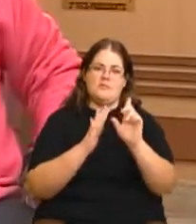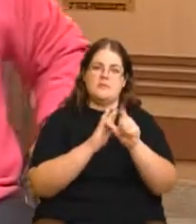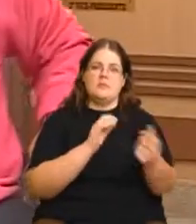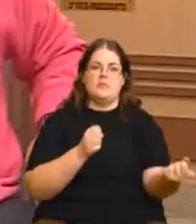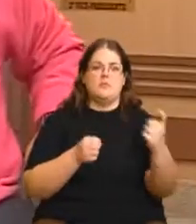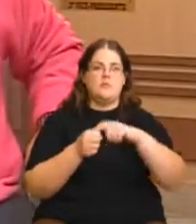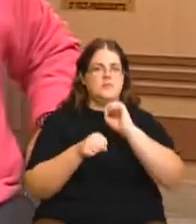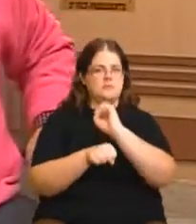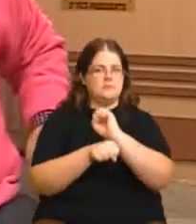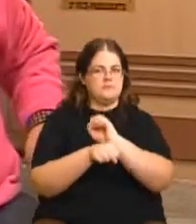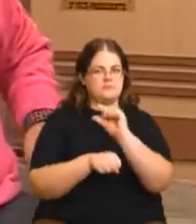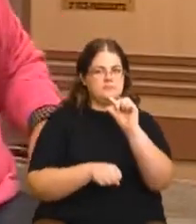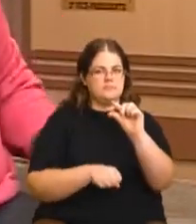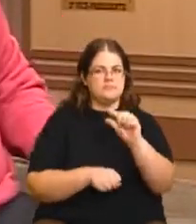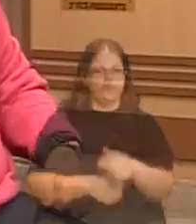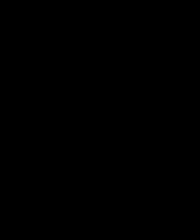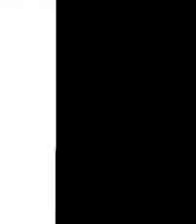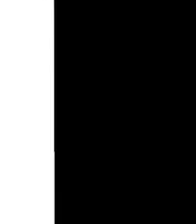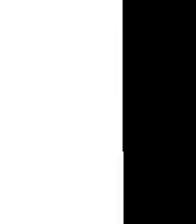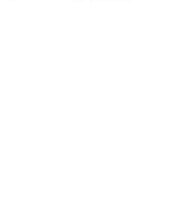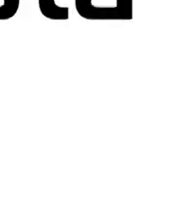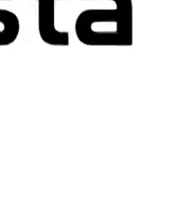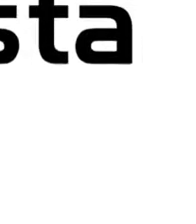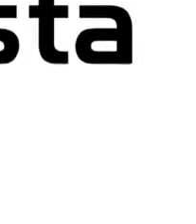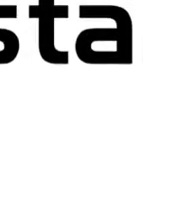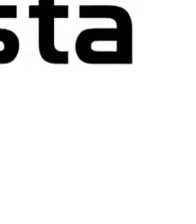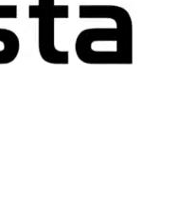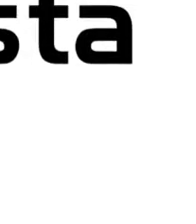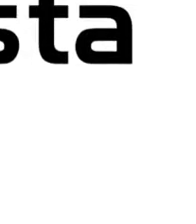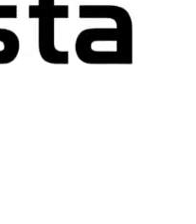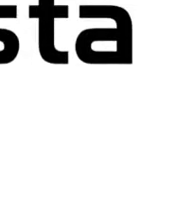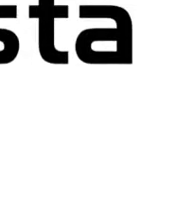prosseguir depois do intervalo. Já voltamos.